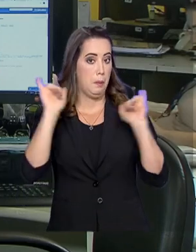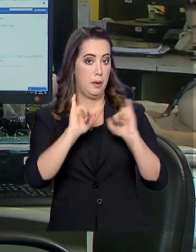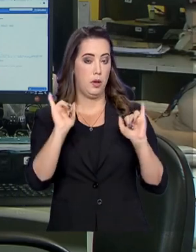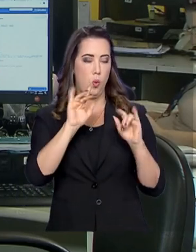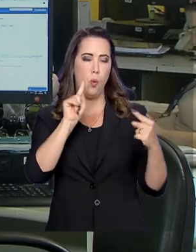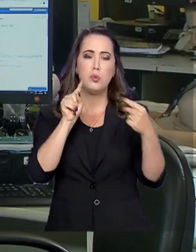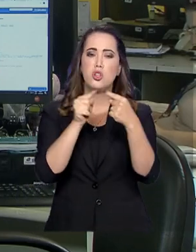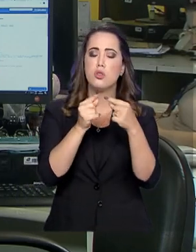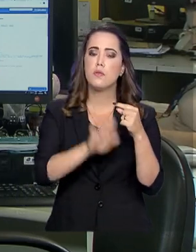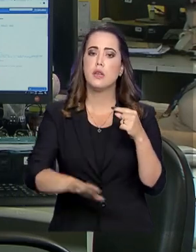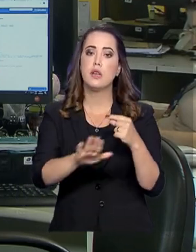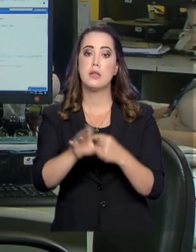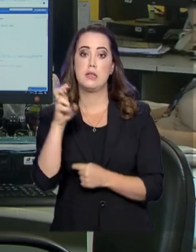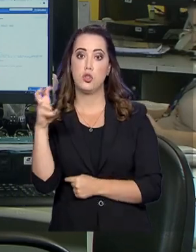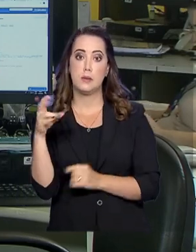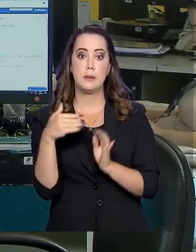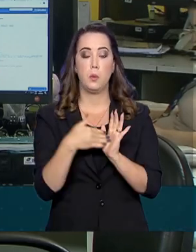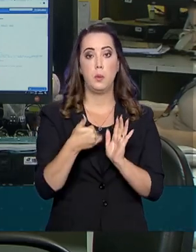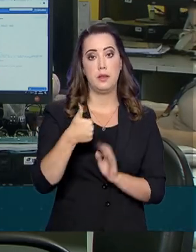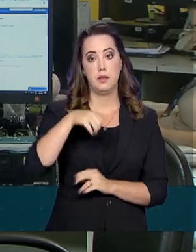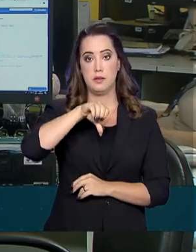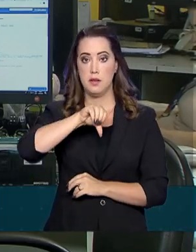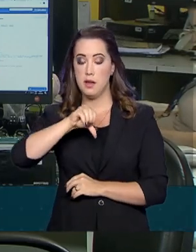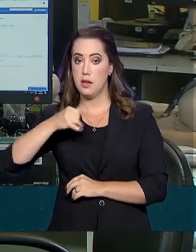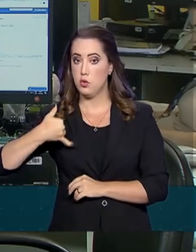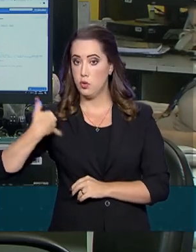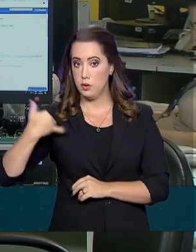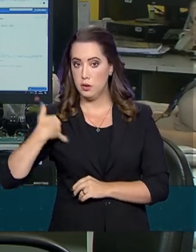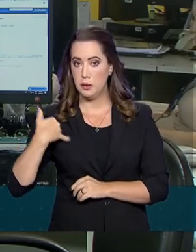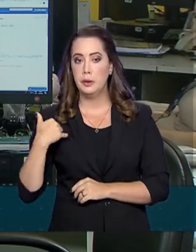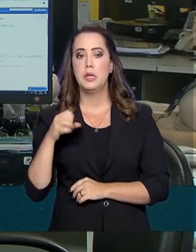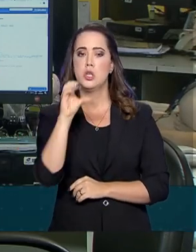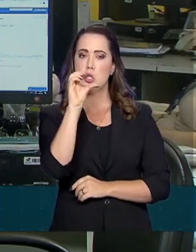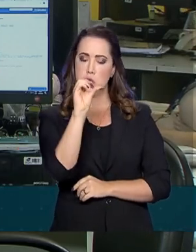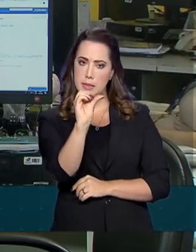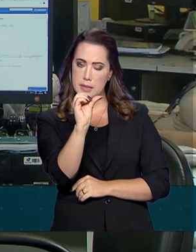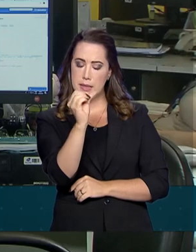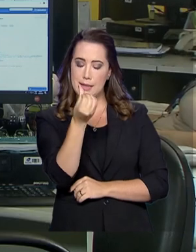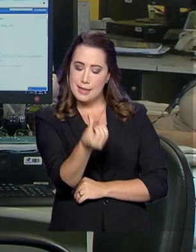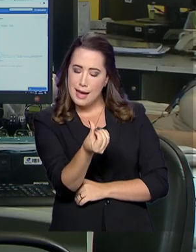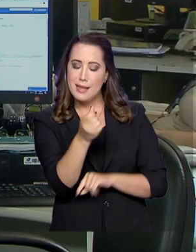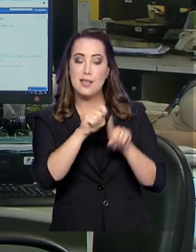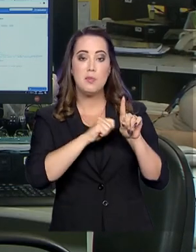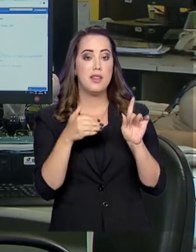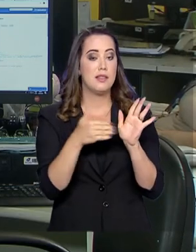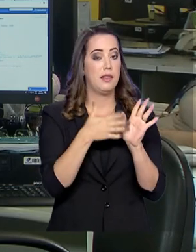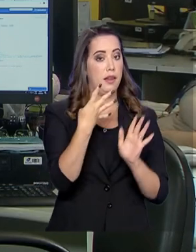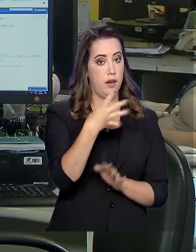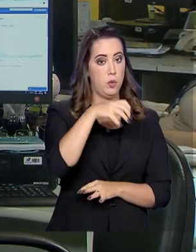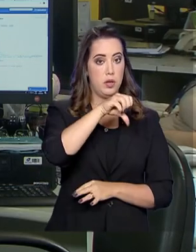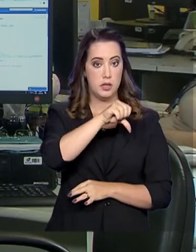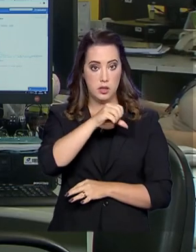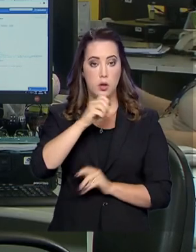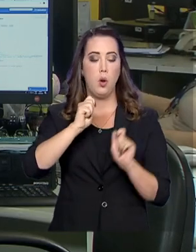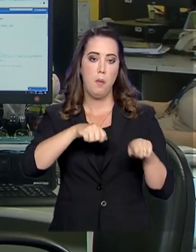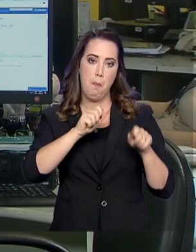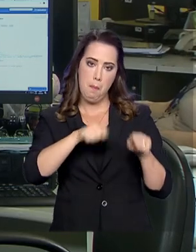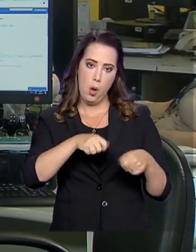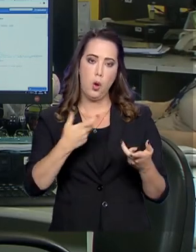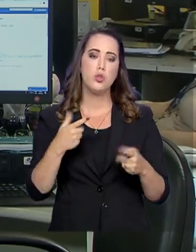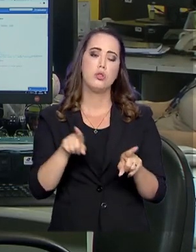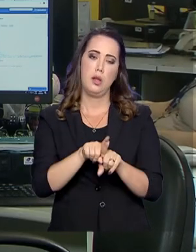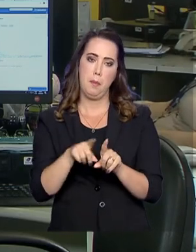crianças e jovens de 5 a 19 anos, mas quem tem entre 6 meses e 49 anos também pode ser imunizado caso haja